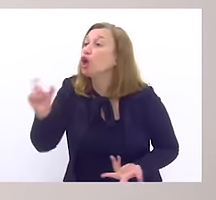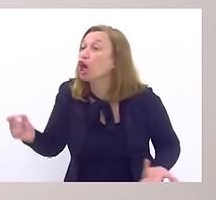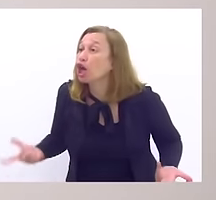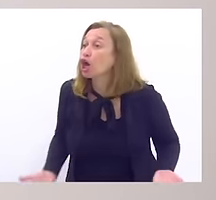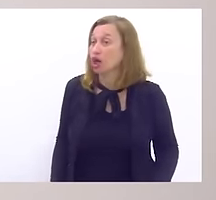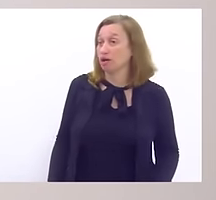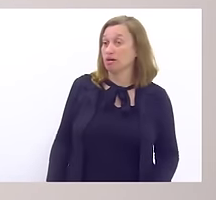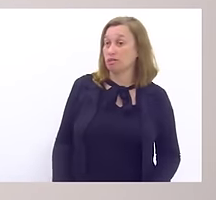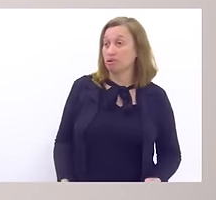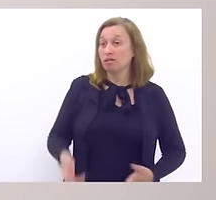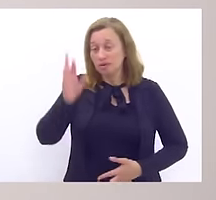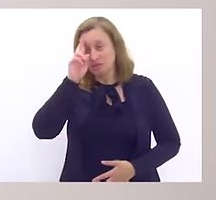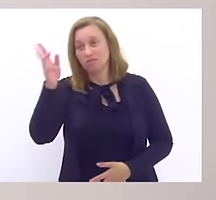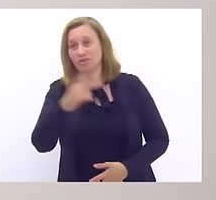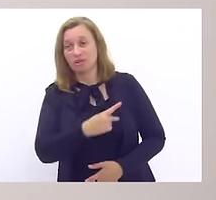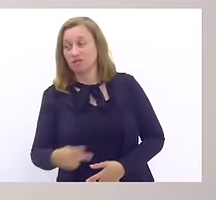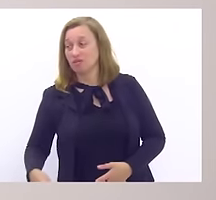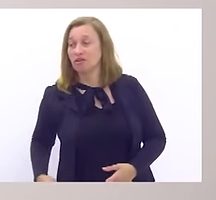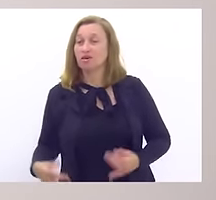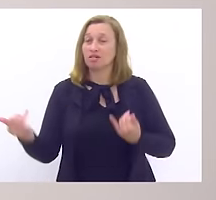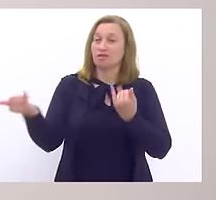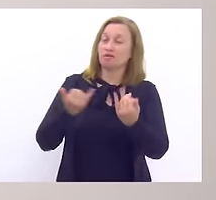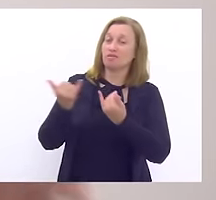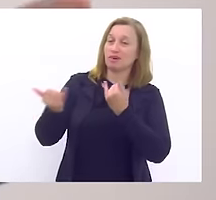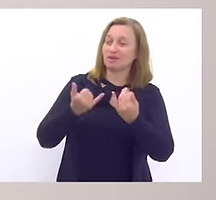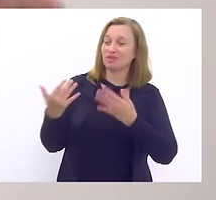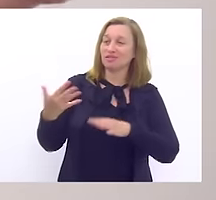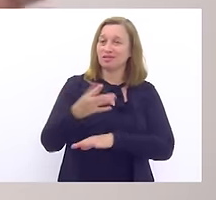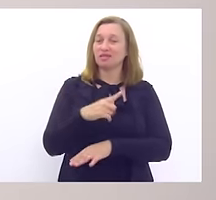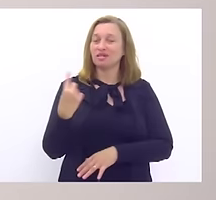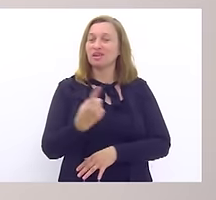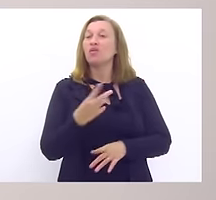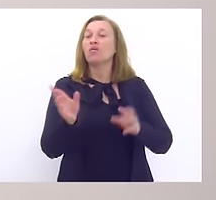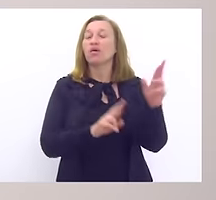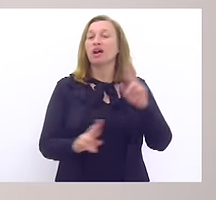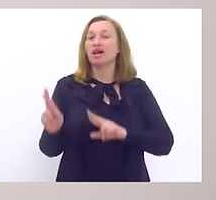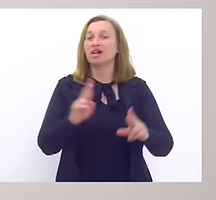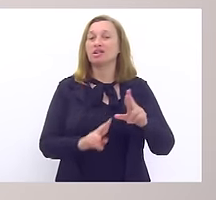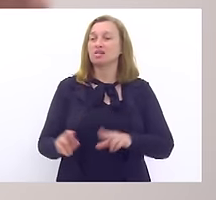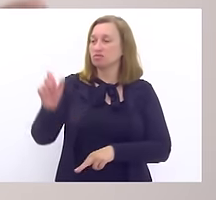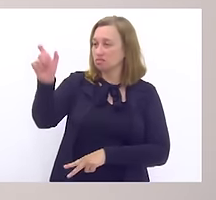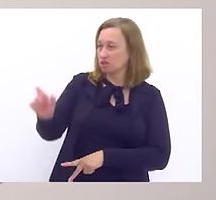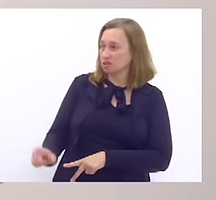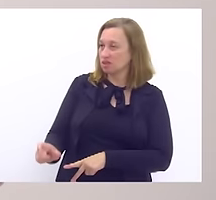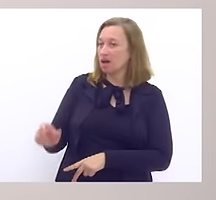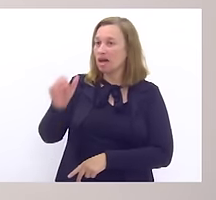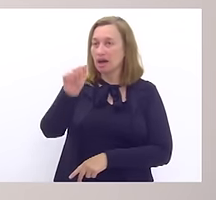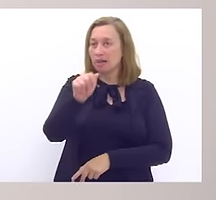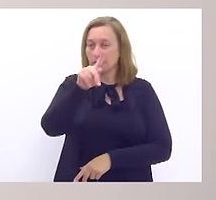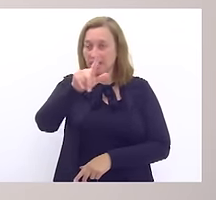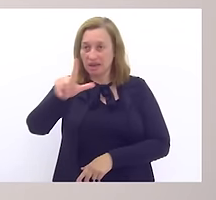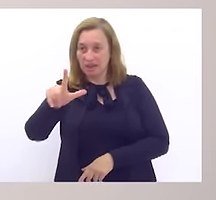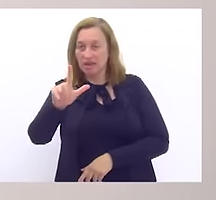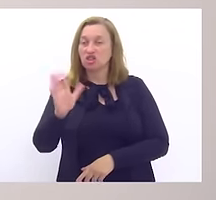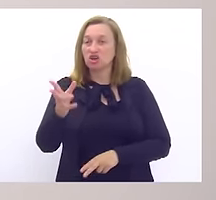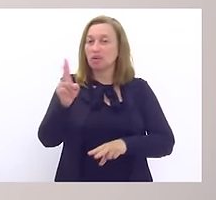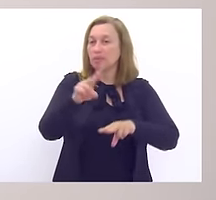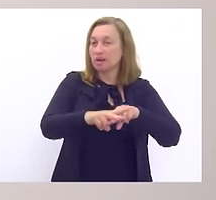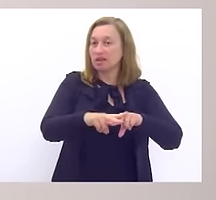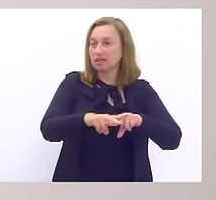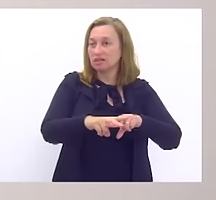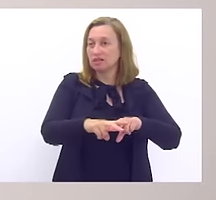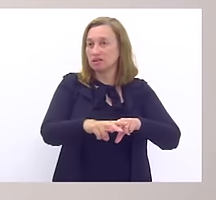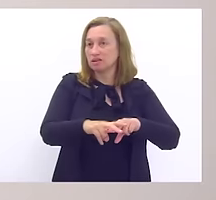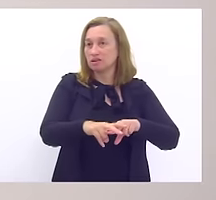Presidente o que que chegou de informação aí pra gente é que existe uma relação dessa pessoa com a pele e ela já foi presa por